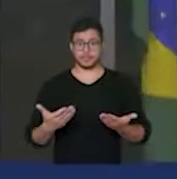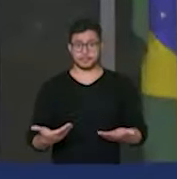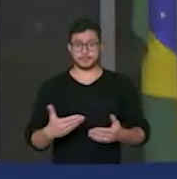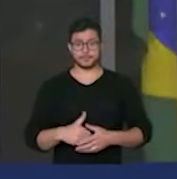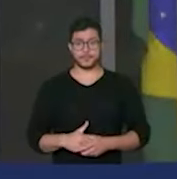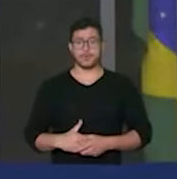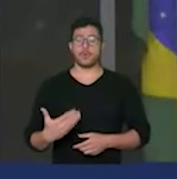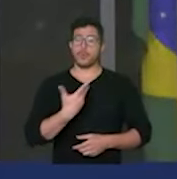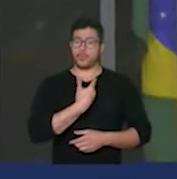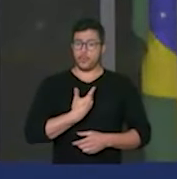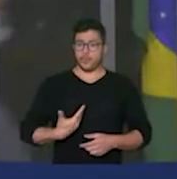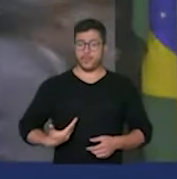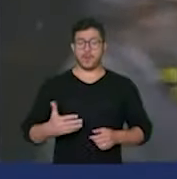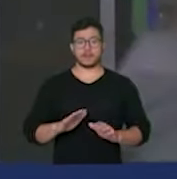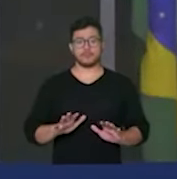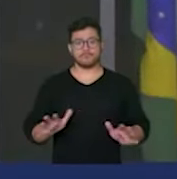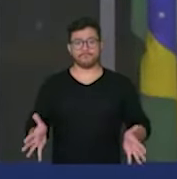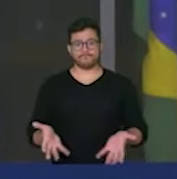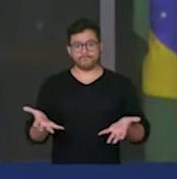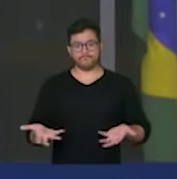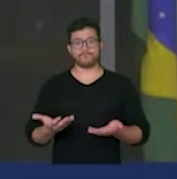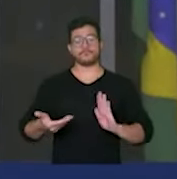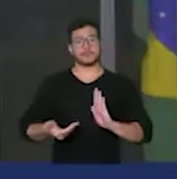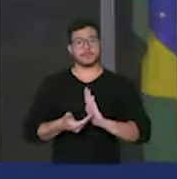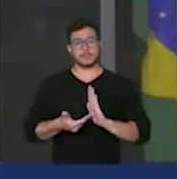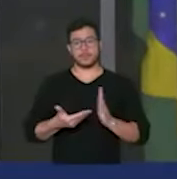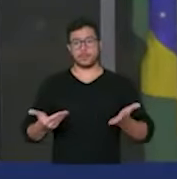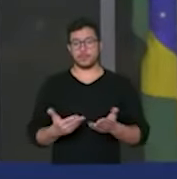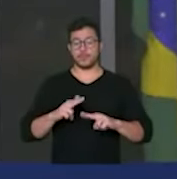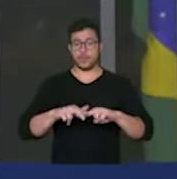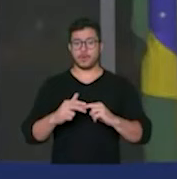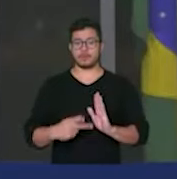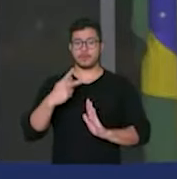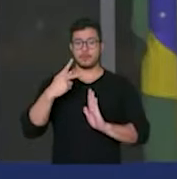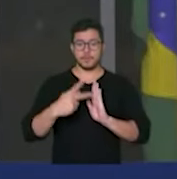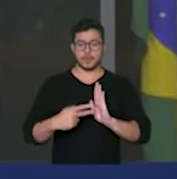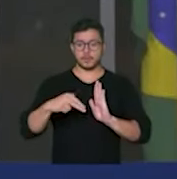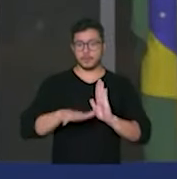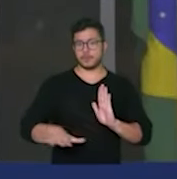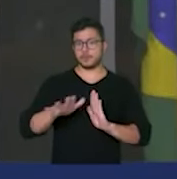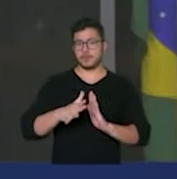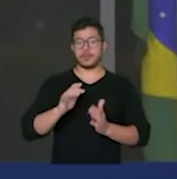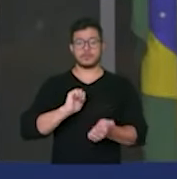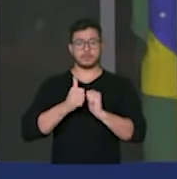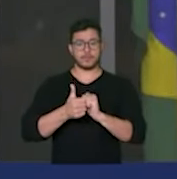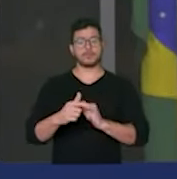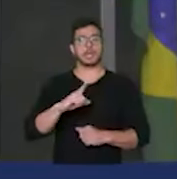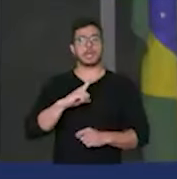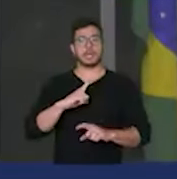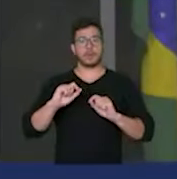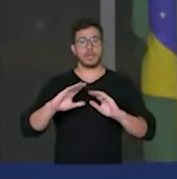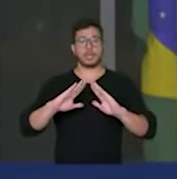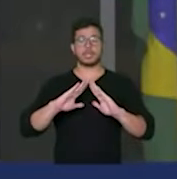governo, estimulando a Câmara dos Deputados hoje com o Plano Nacional de Esportes, contempla o esporte escolar, o esporte